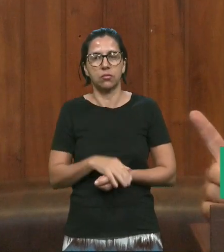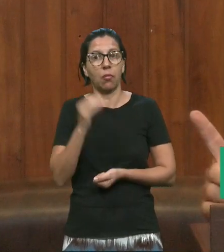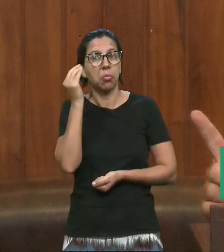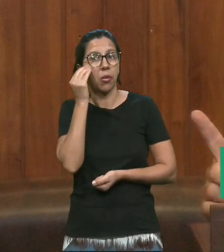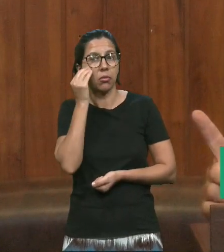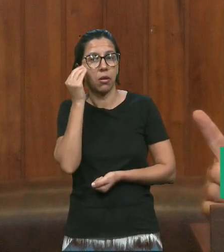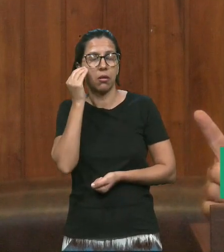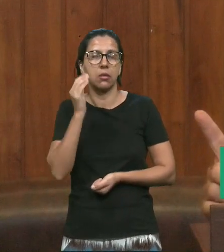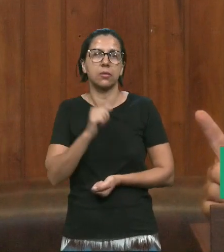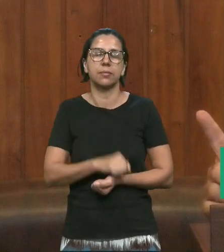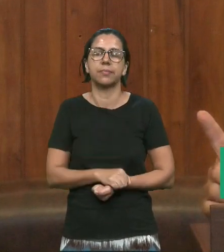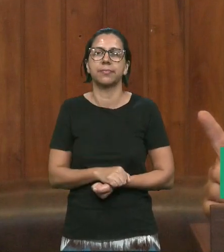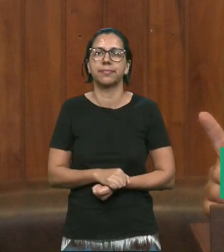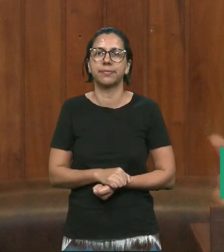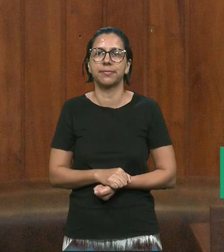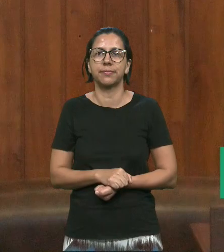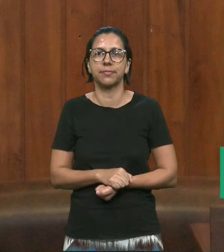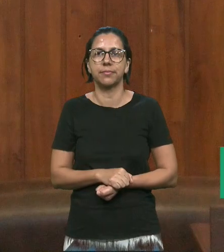tentativa?